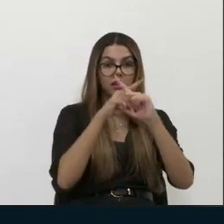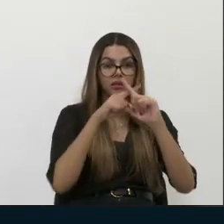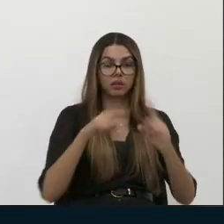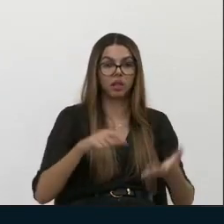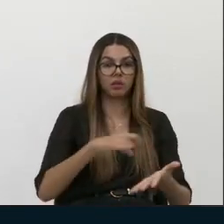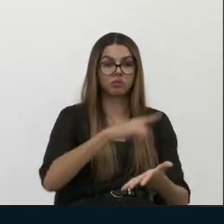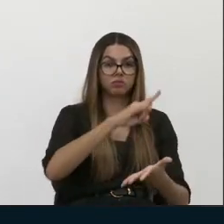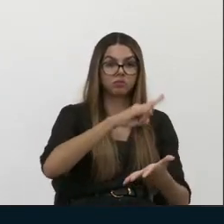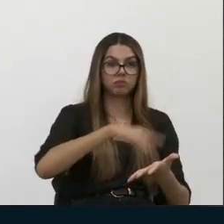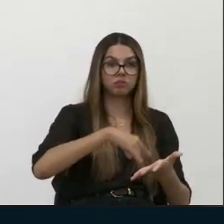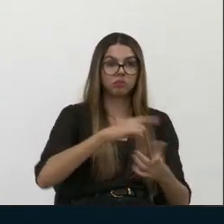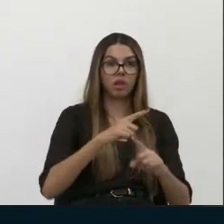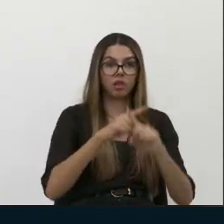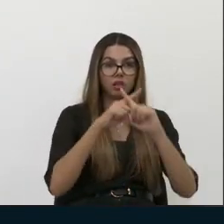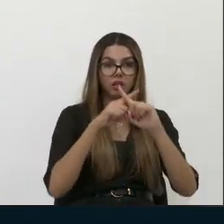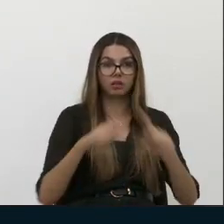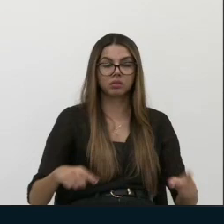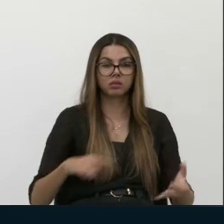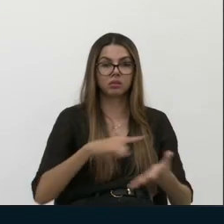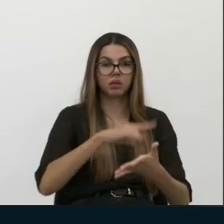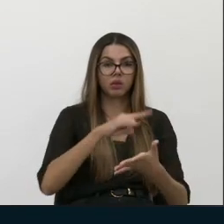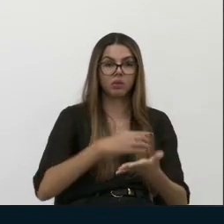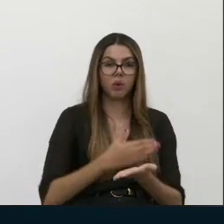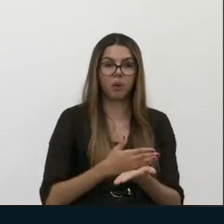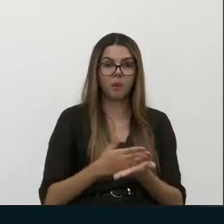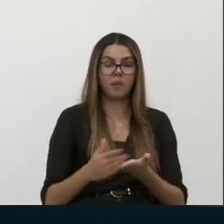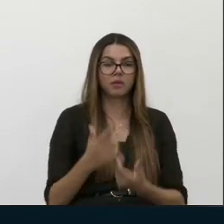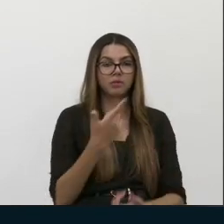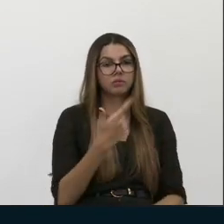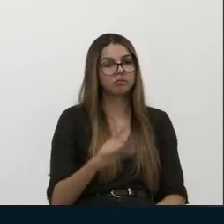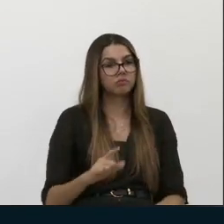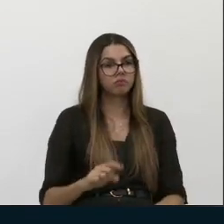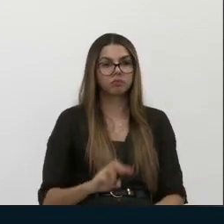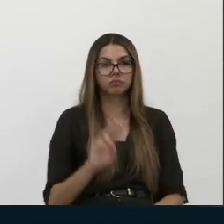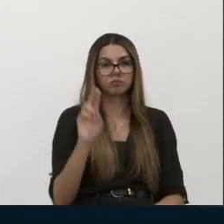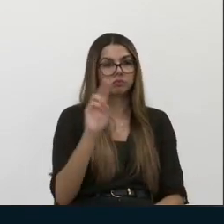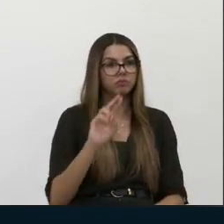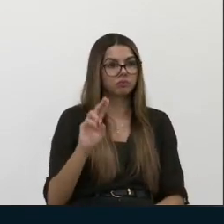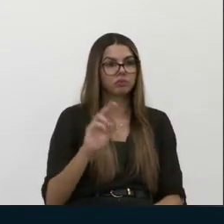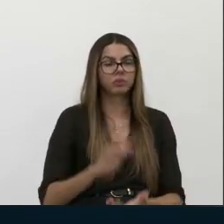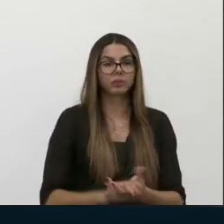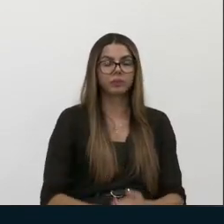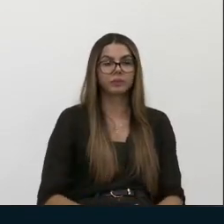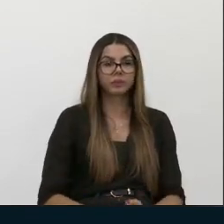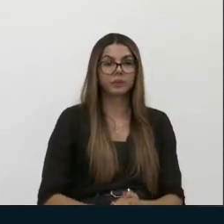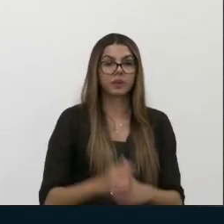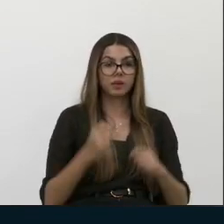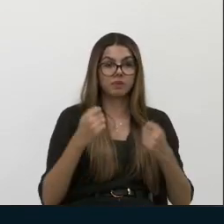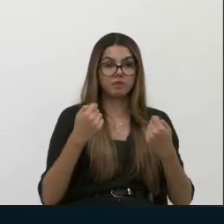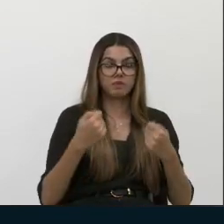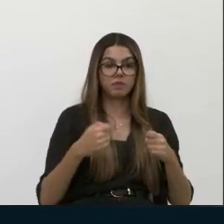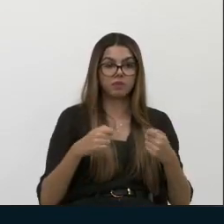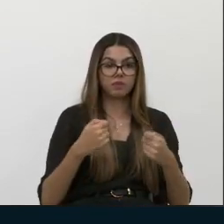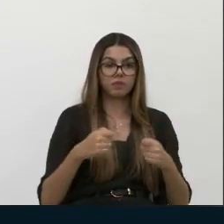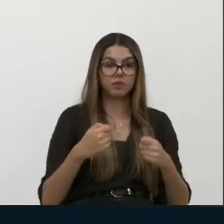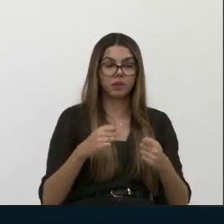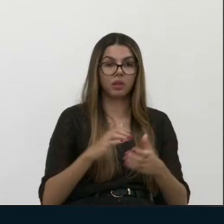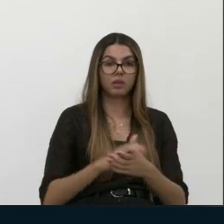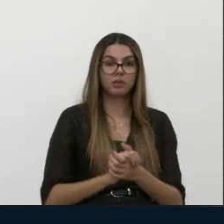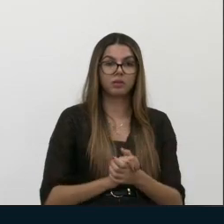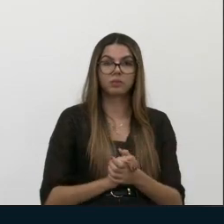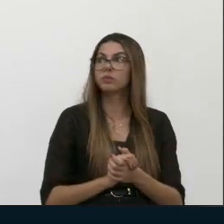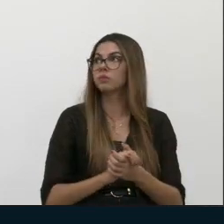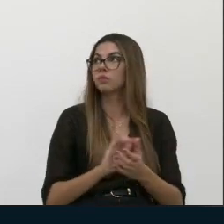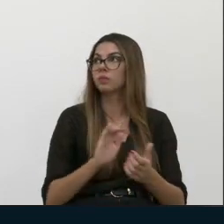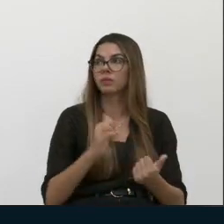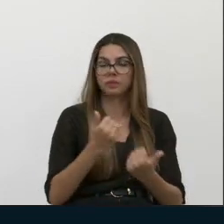contratos. Cancela tudo, vamos começar do zero. E não funciona assim, porque tem serviço essencial. A crise que nós passamos de resolução